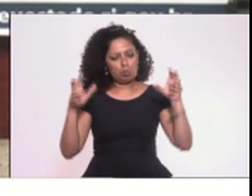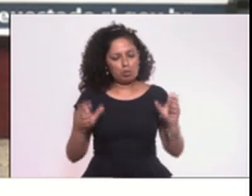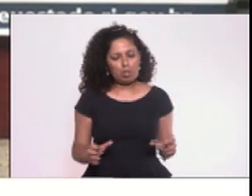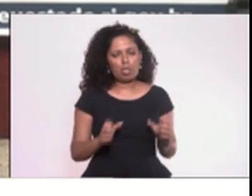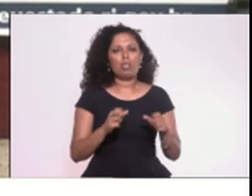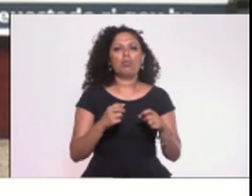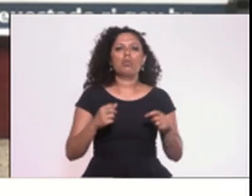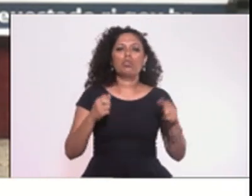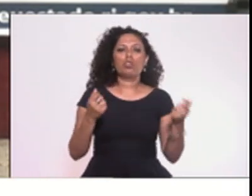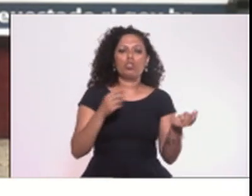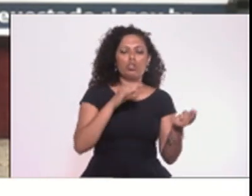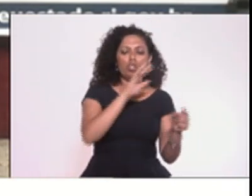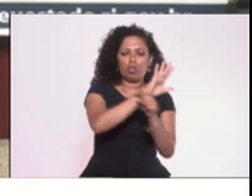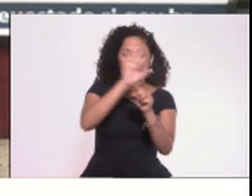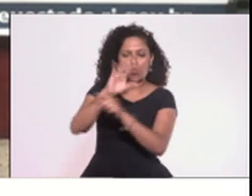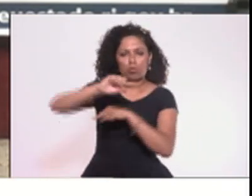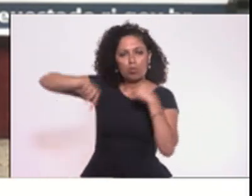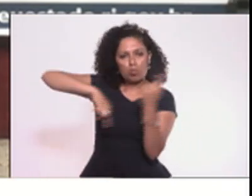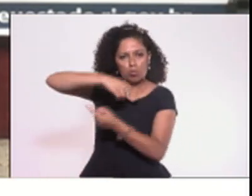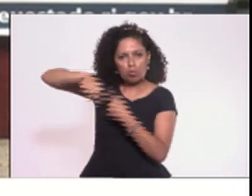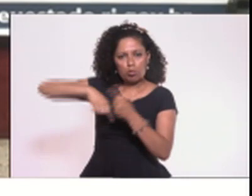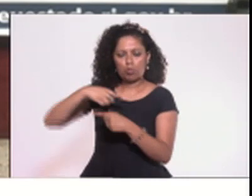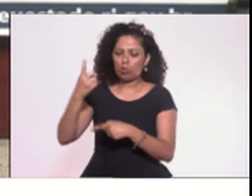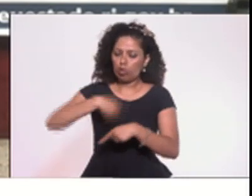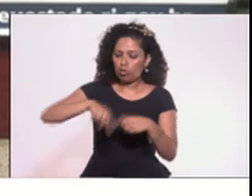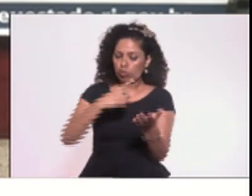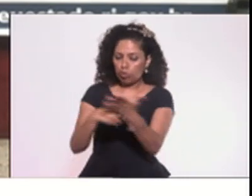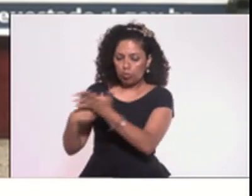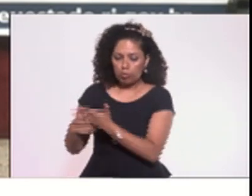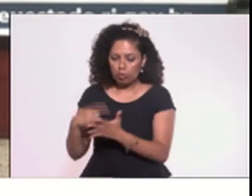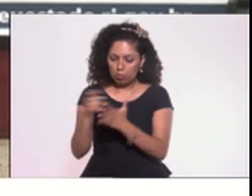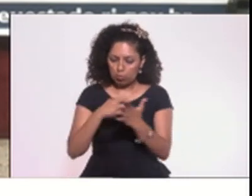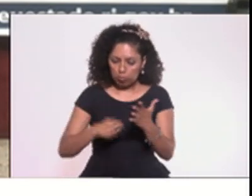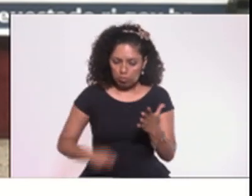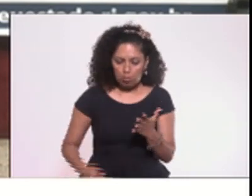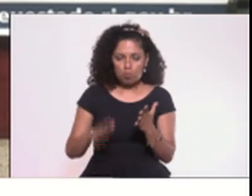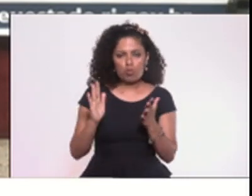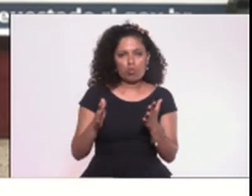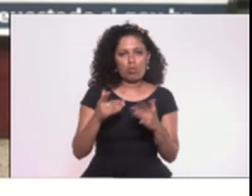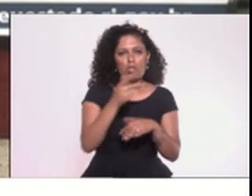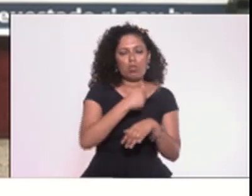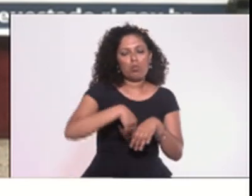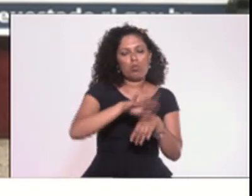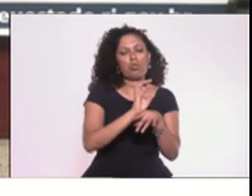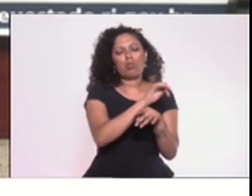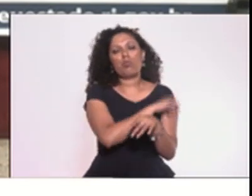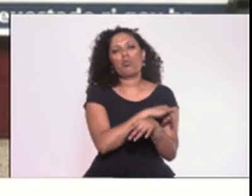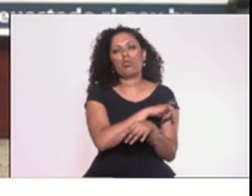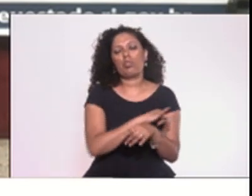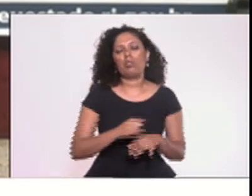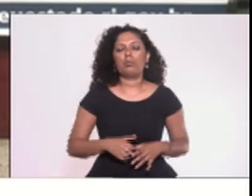de cooperação que foi assinada e reconhecida no Rio de Janeiro, no Estado do Rio de Janeiro.